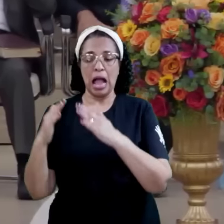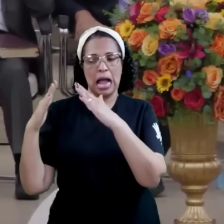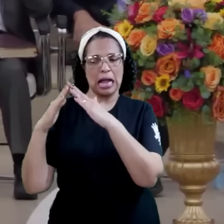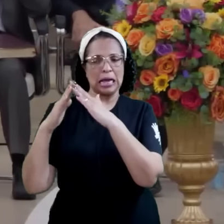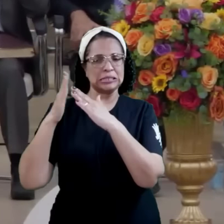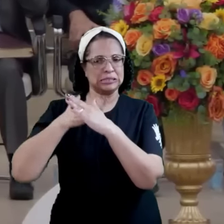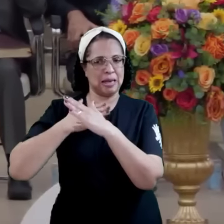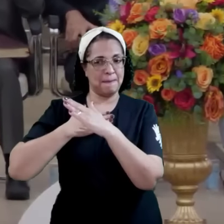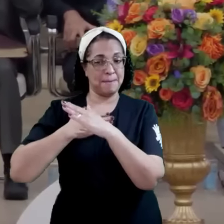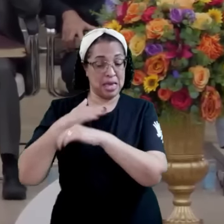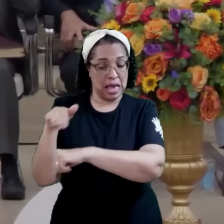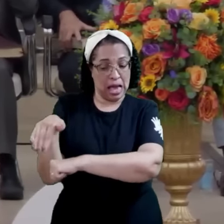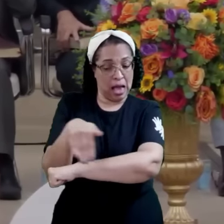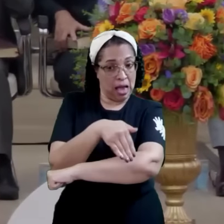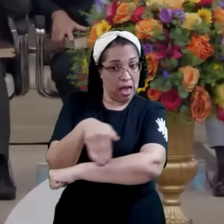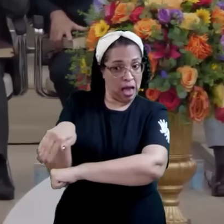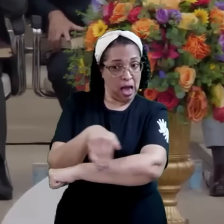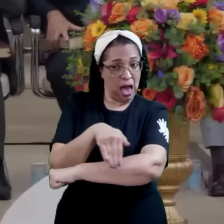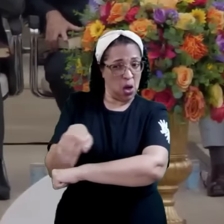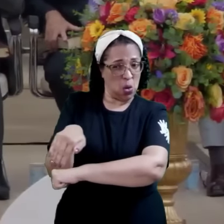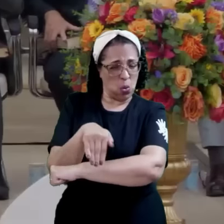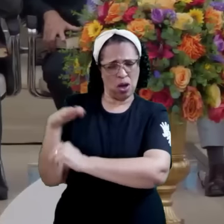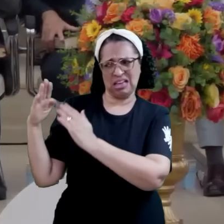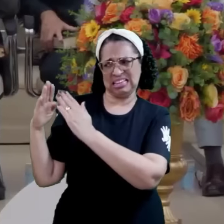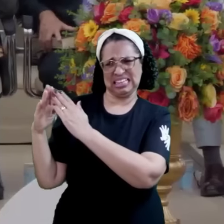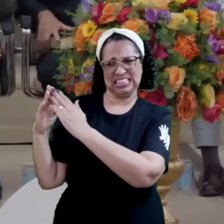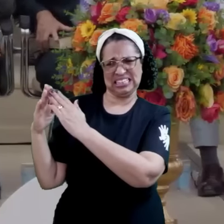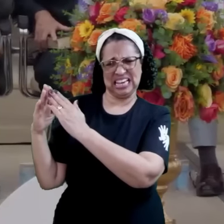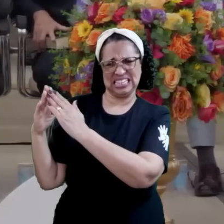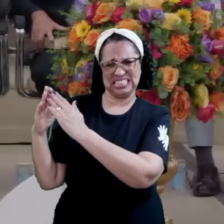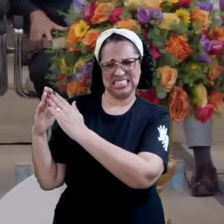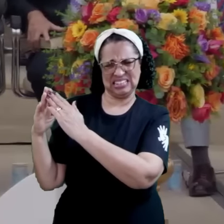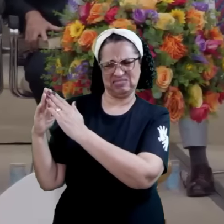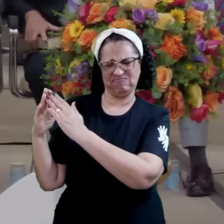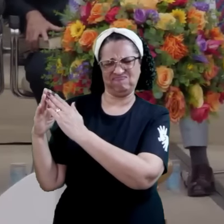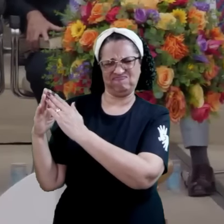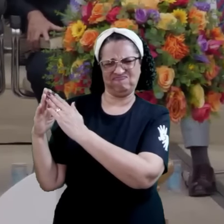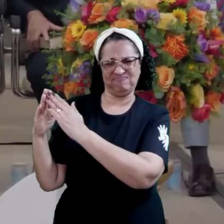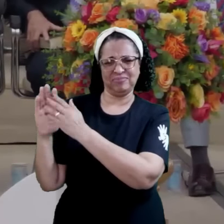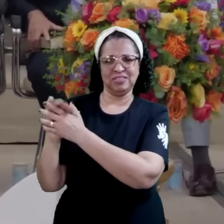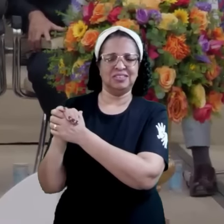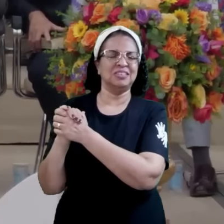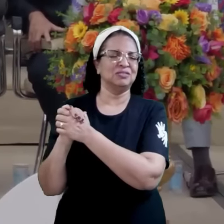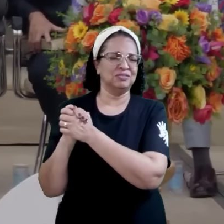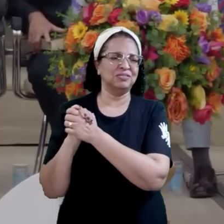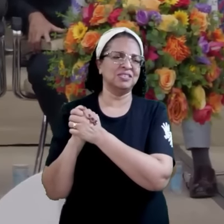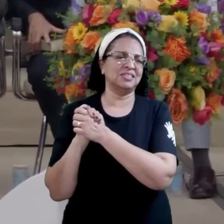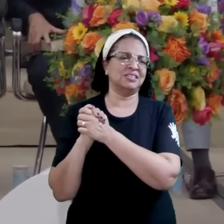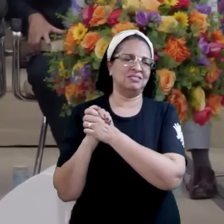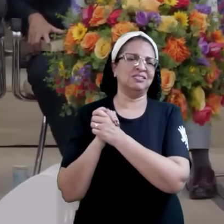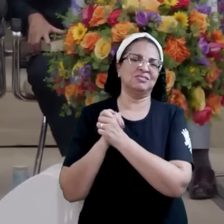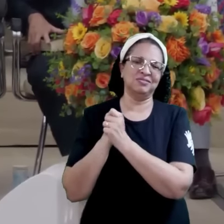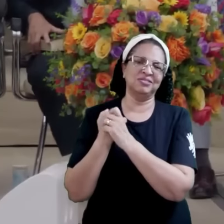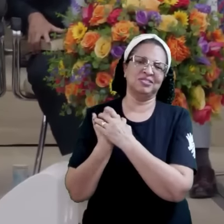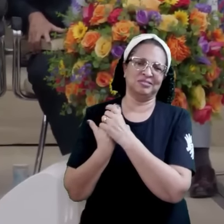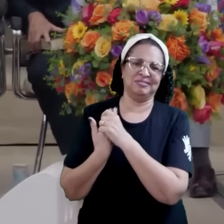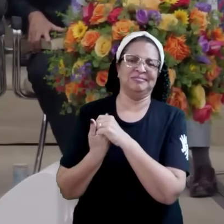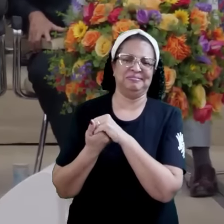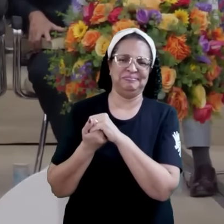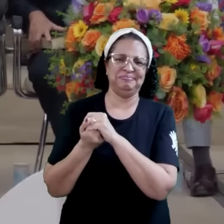Rua não vai lá agora não porque eu não sei se o senhor sabe mas Jericó ninguém vai com a minha cara e eu não quero queimar o senhor